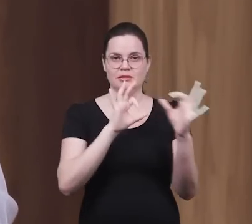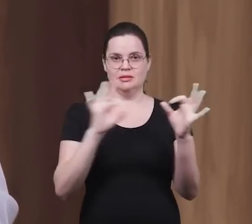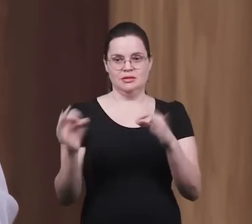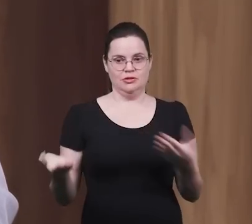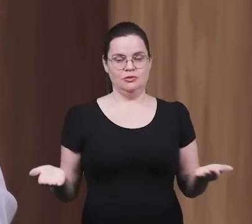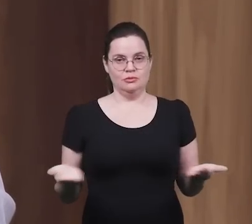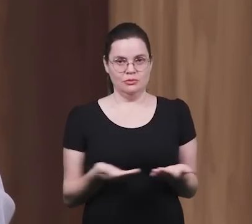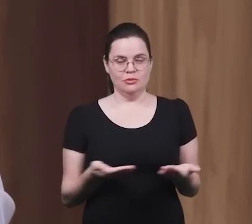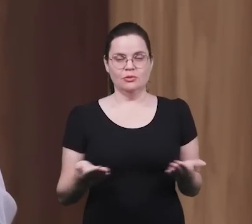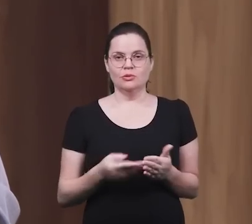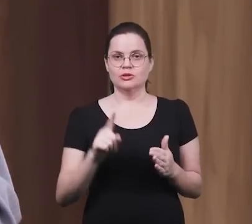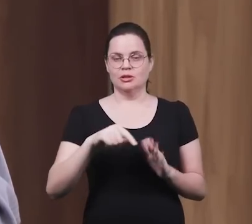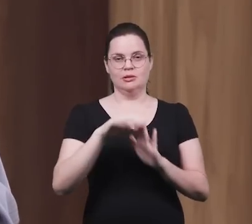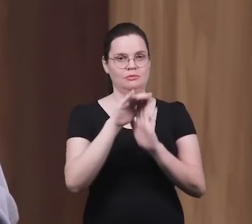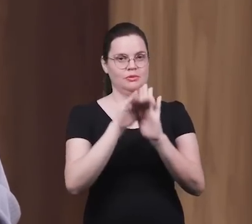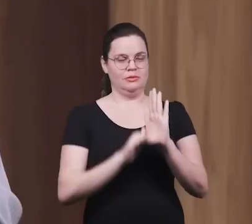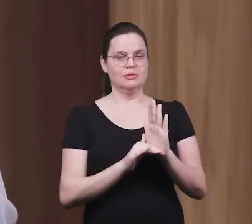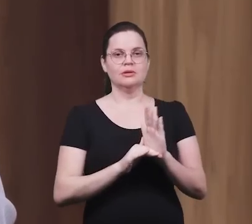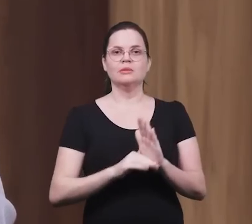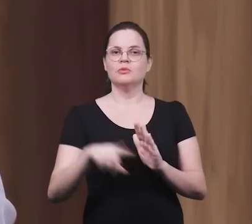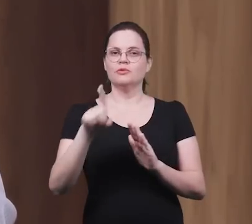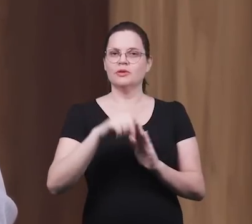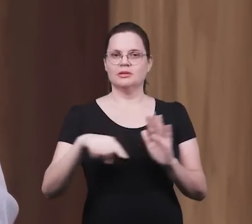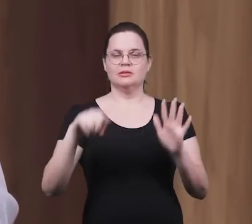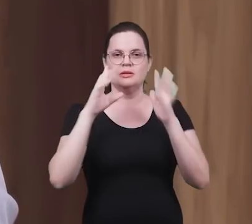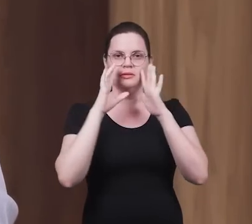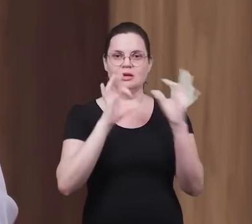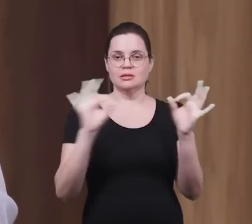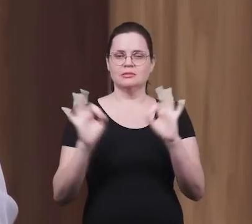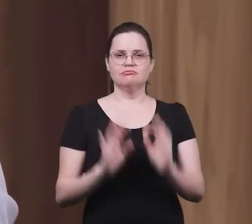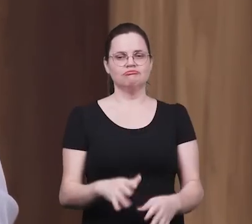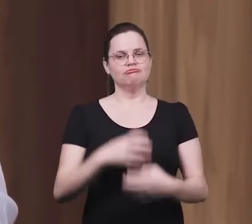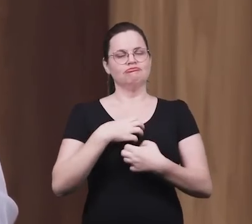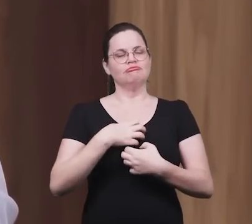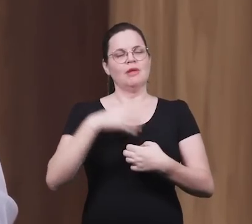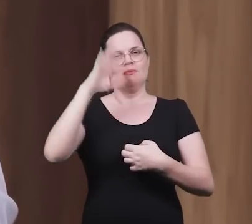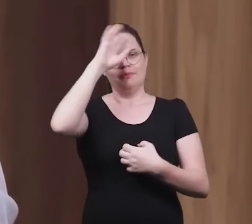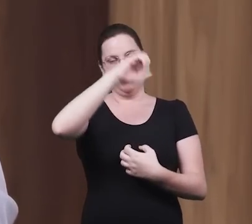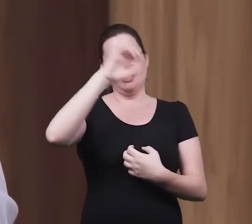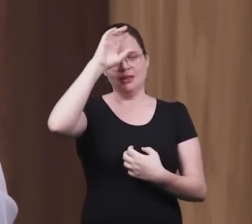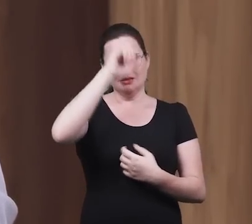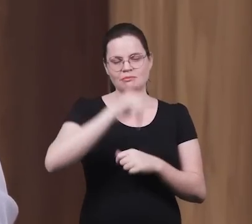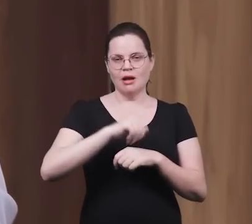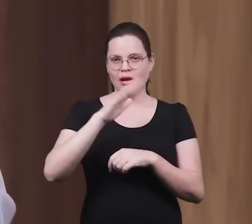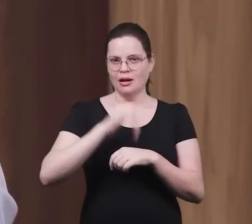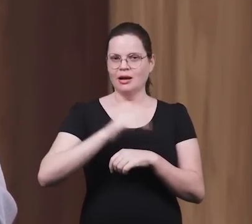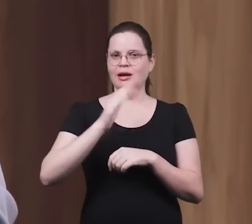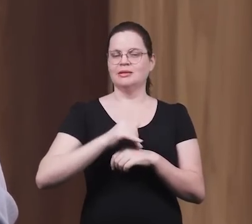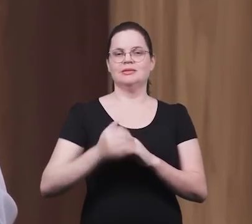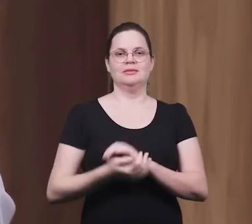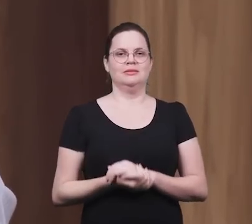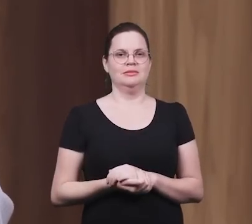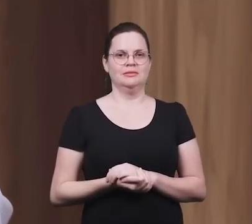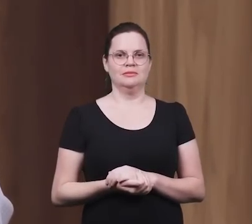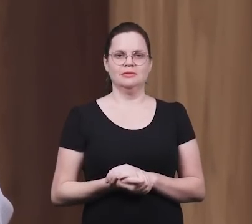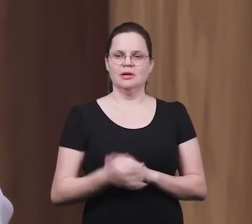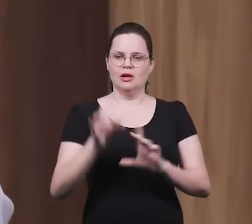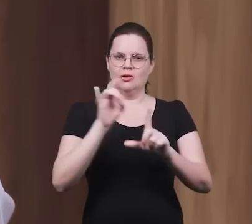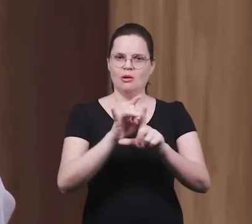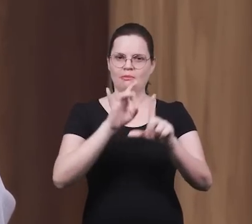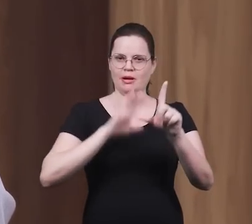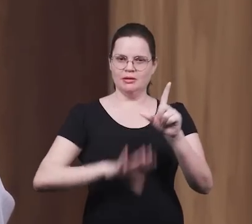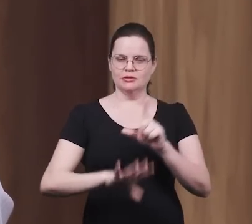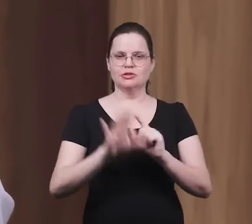você que nos acompanha, você que assistiu este programa, você que foi impactado, aprendeu um pouco mais